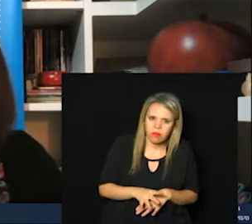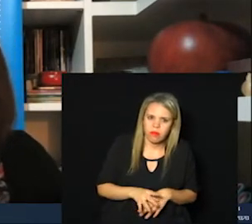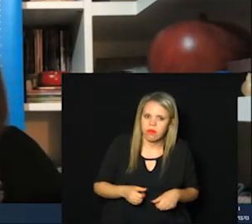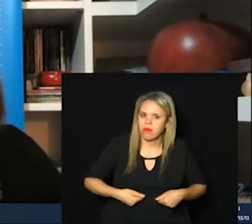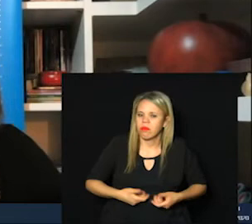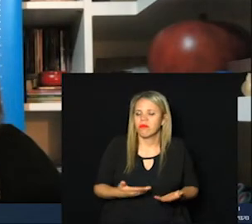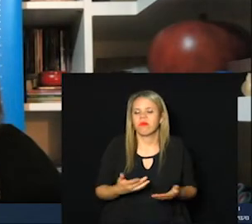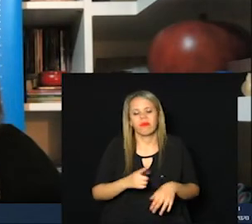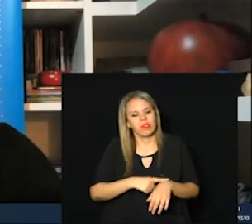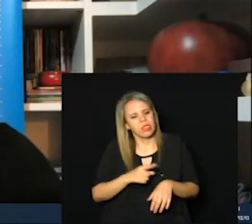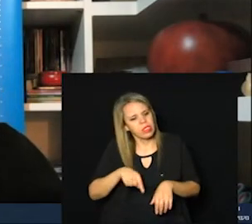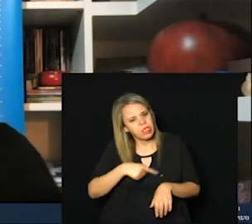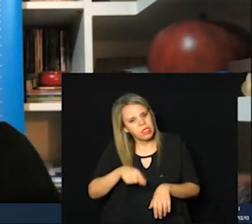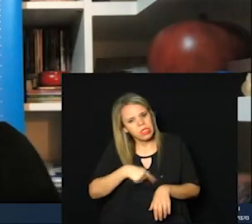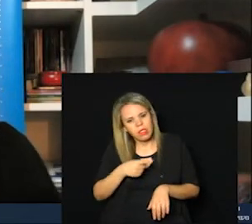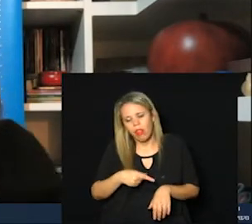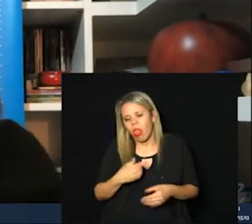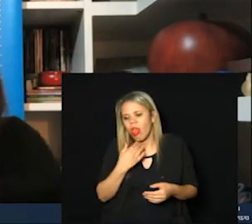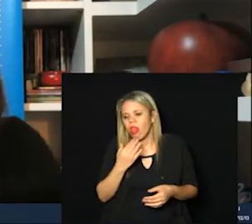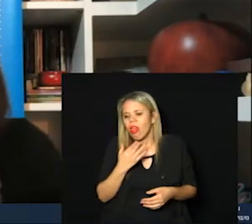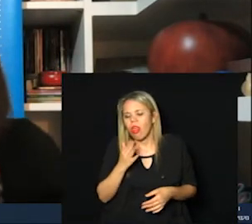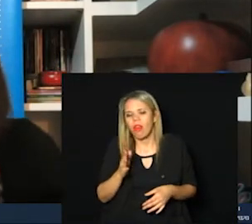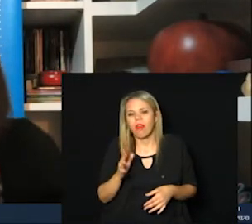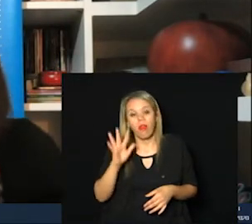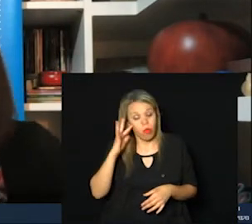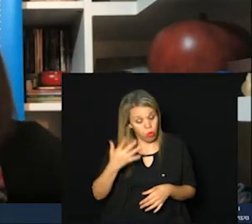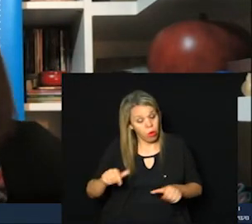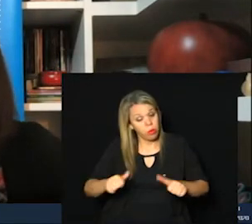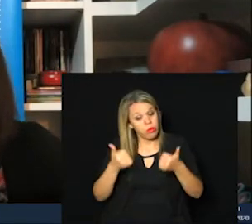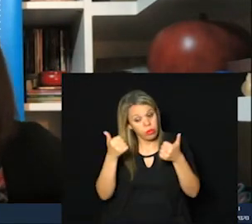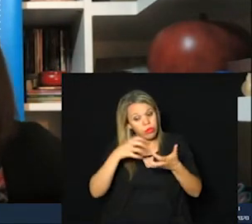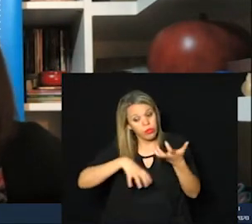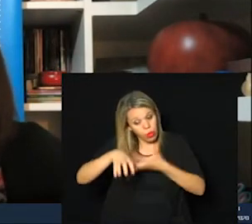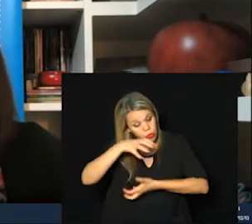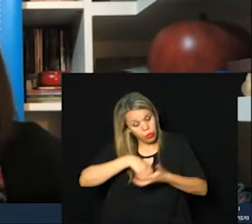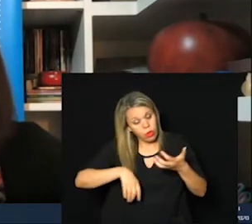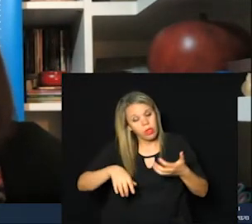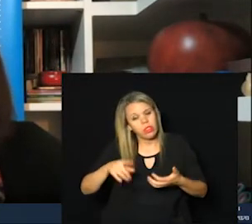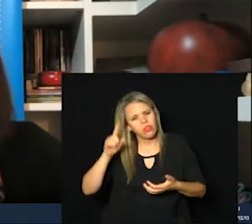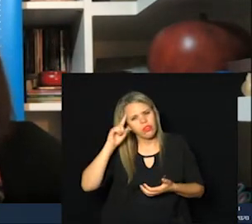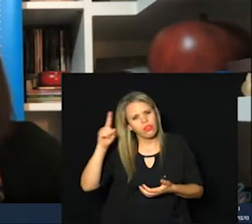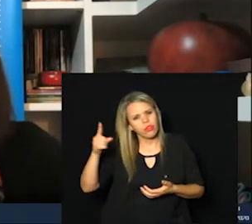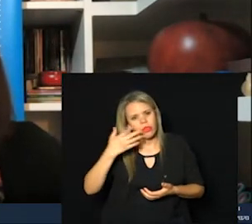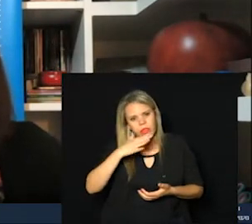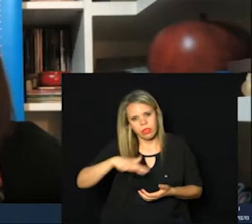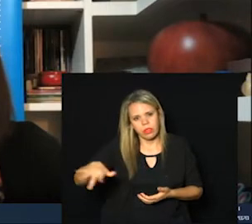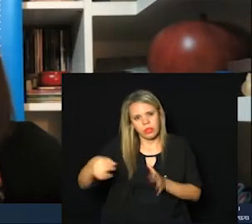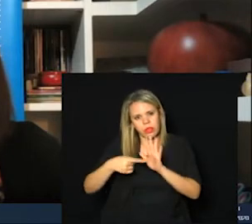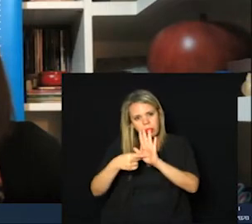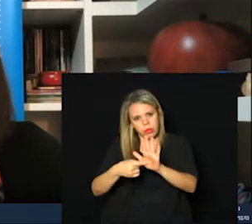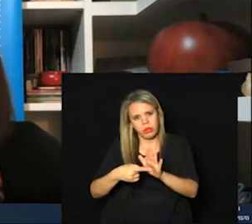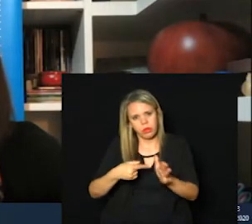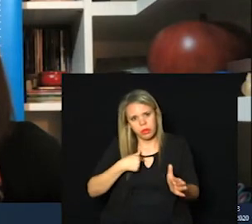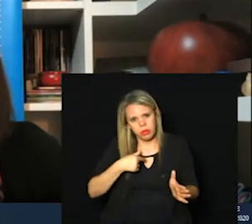tempo para contribuir para uma resolução positiva do conflito. Naquele dia foram as crianças que me mostraram o